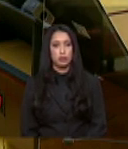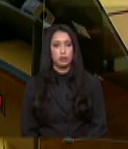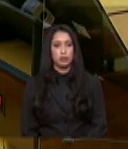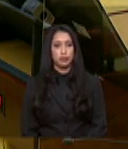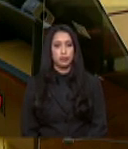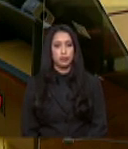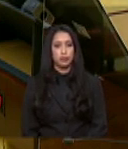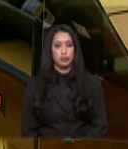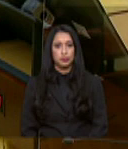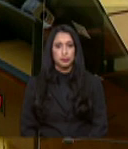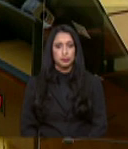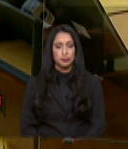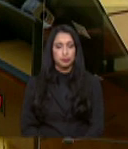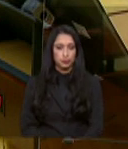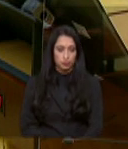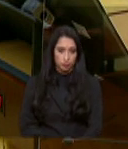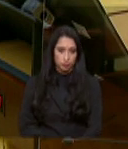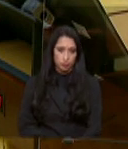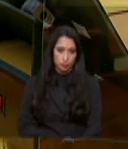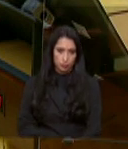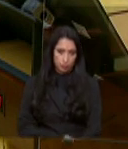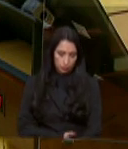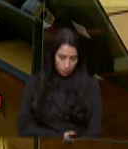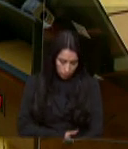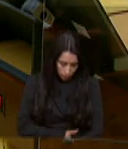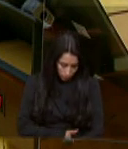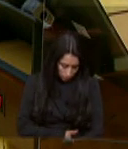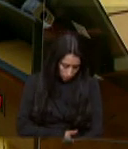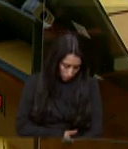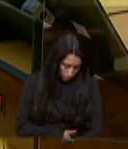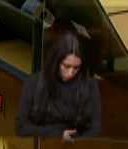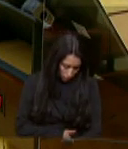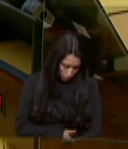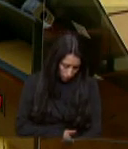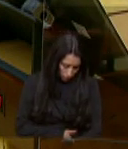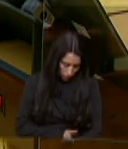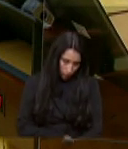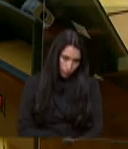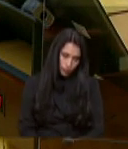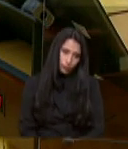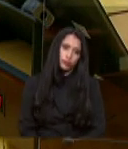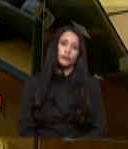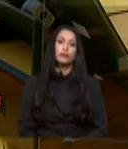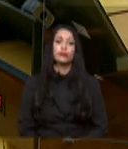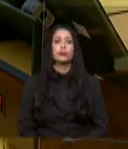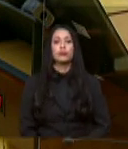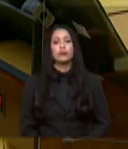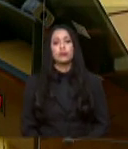Uhum.